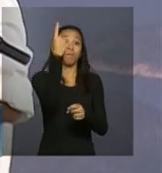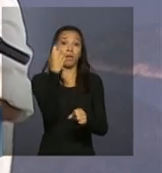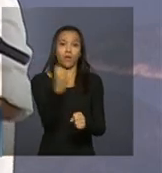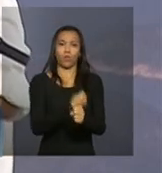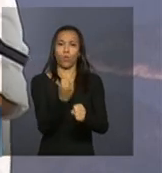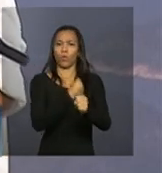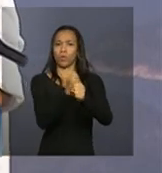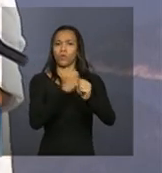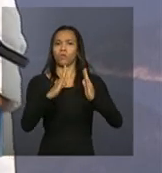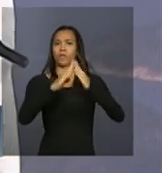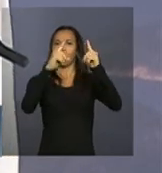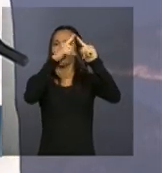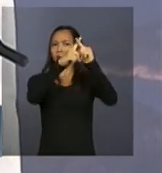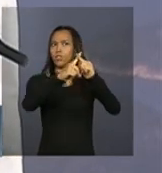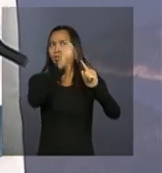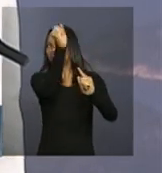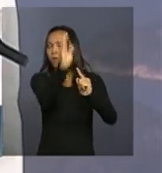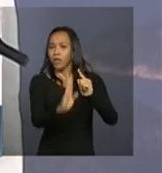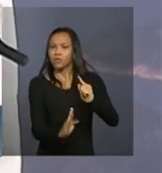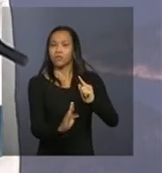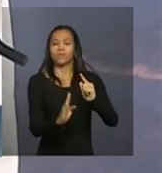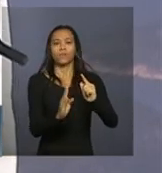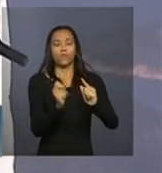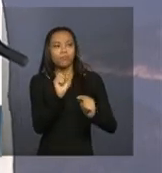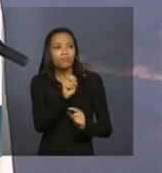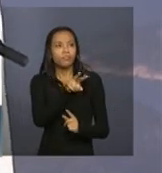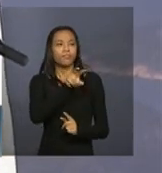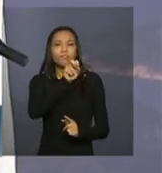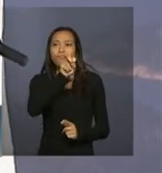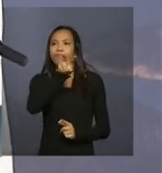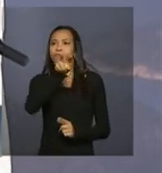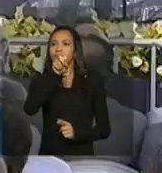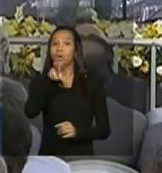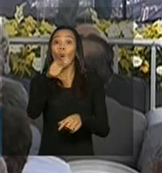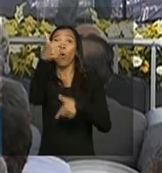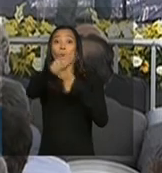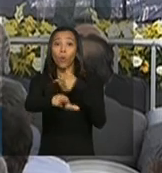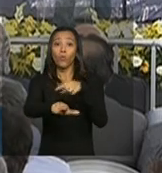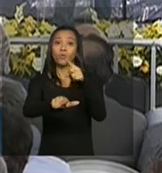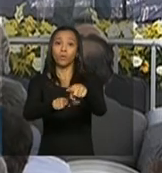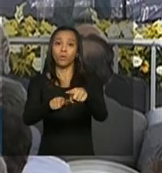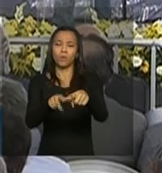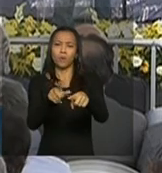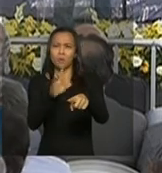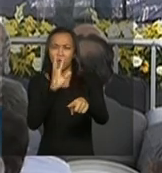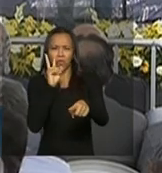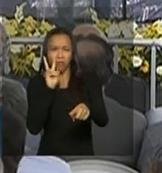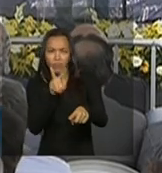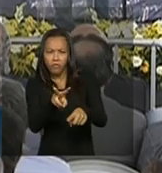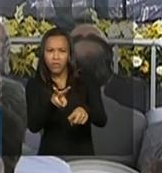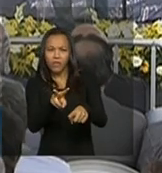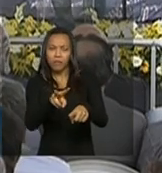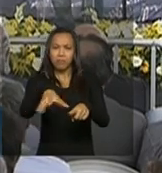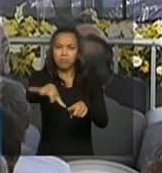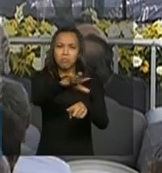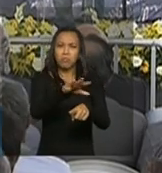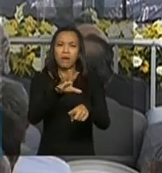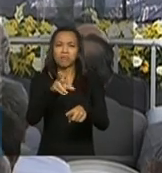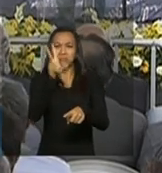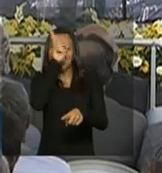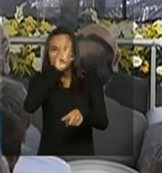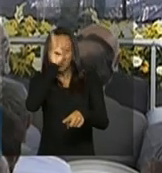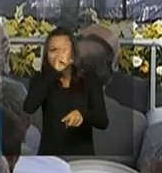está ali. A gente descobriu nessas obras o cais do Valongo, essa parte triste, vergonhosa da nossa história,